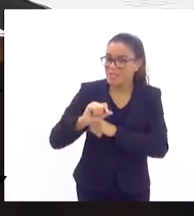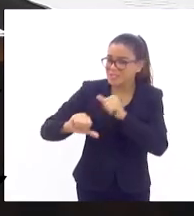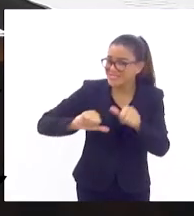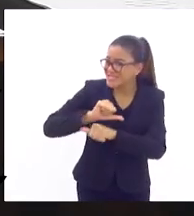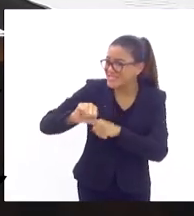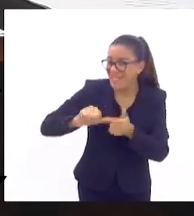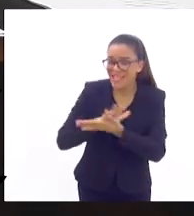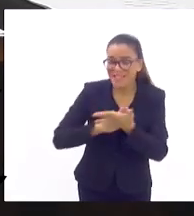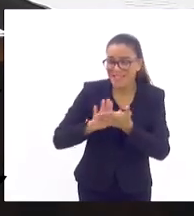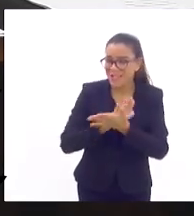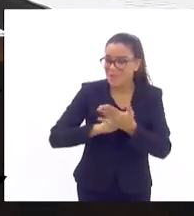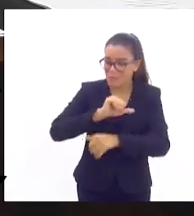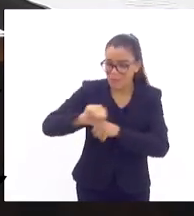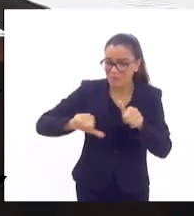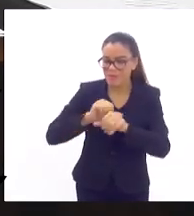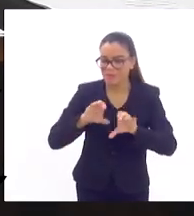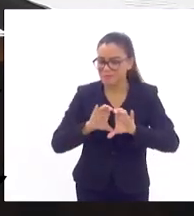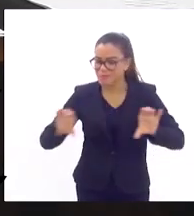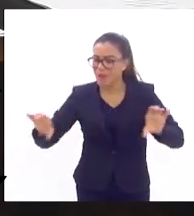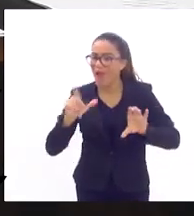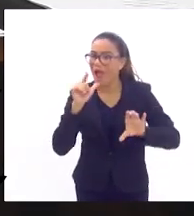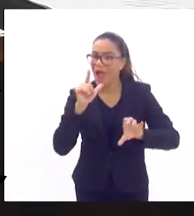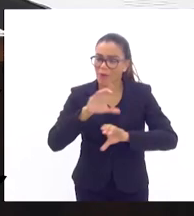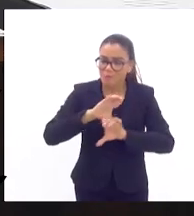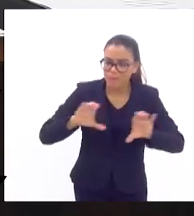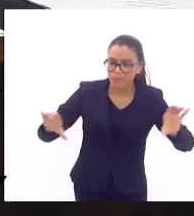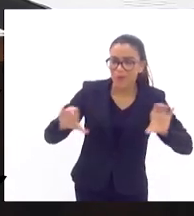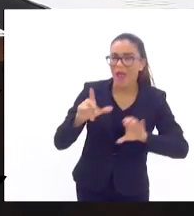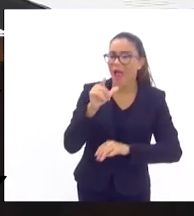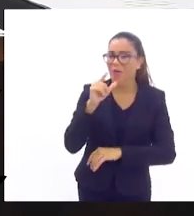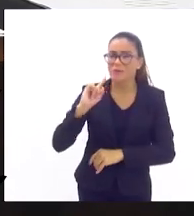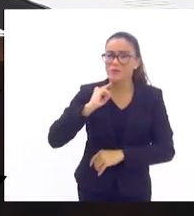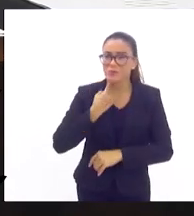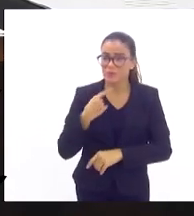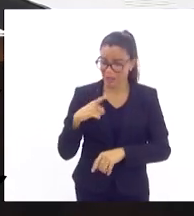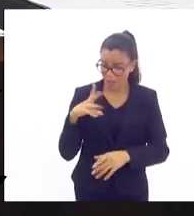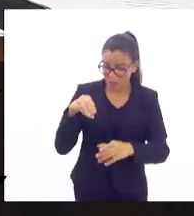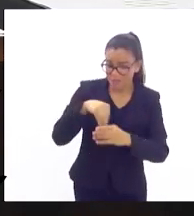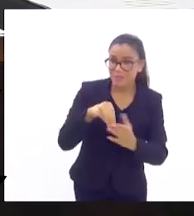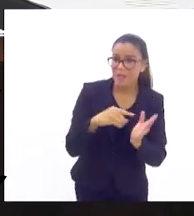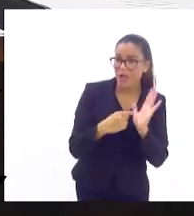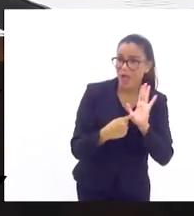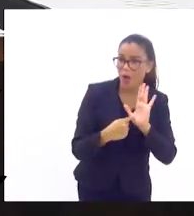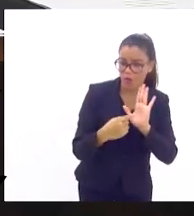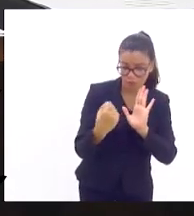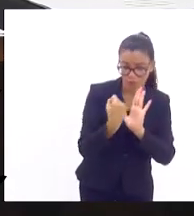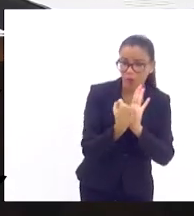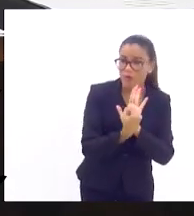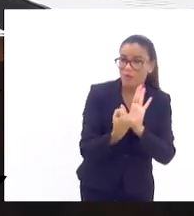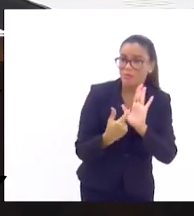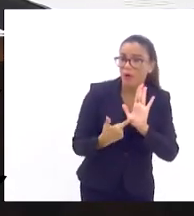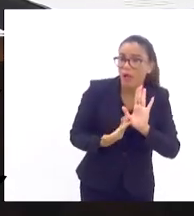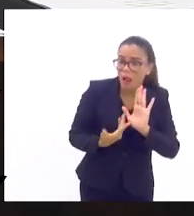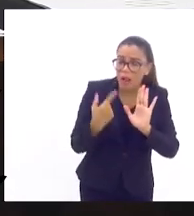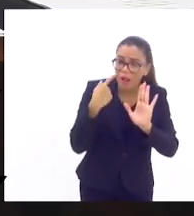esgoto. Quem está fazendo é a prefeitura do Rio de Janeiro. E aí está aqui dentro do contrato, que é bom lembrar todos.